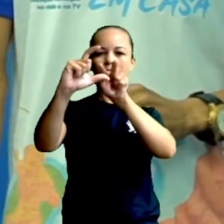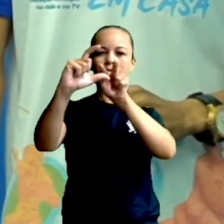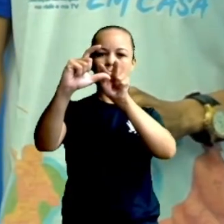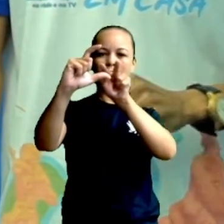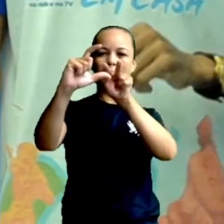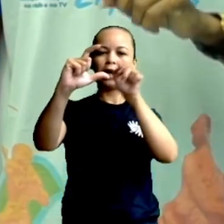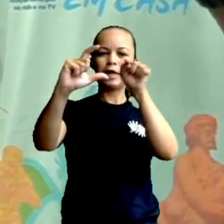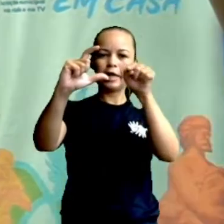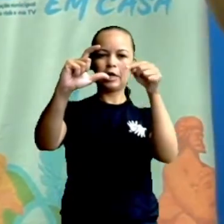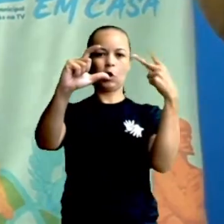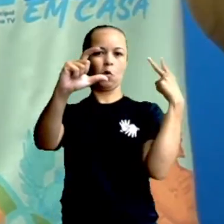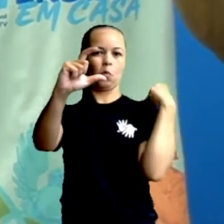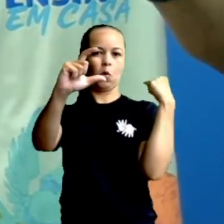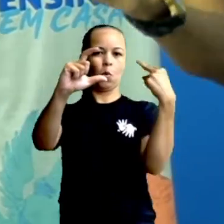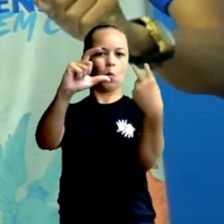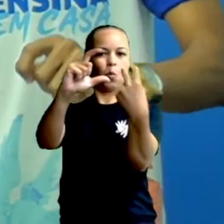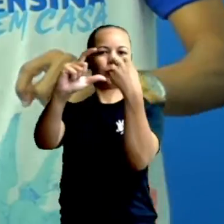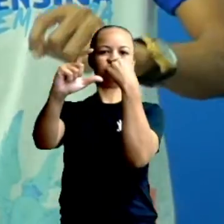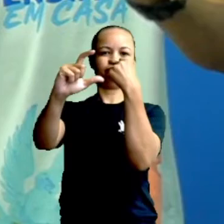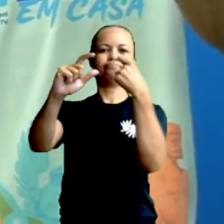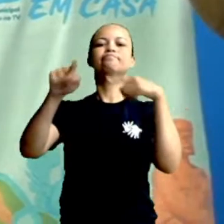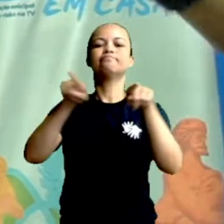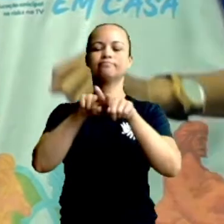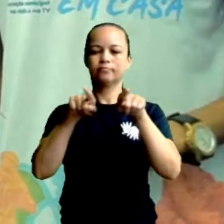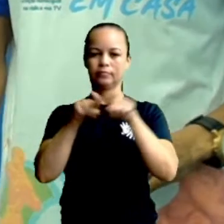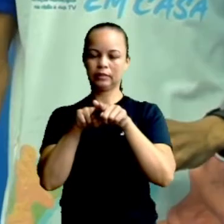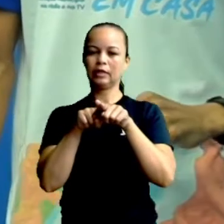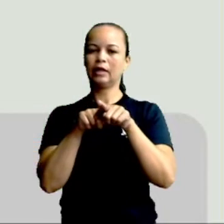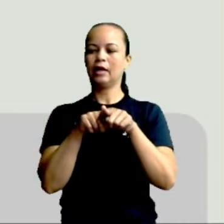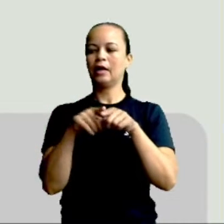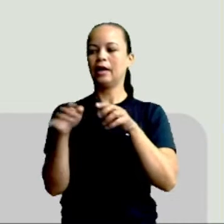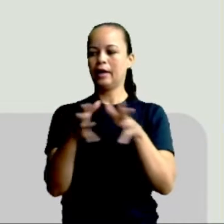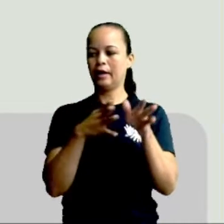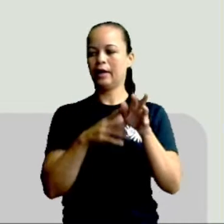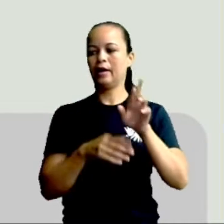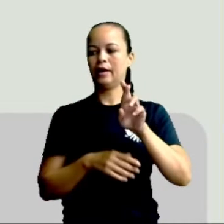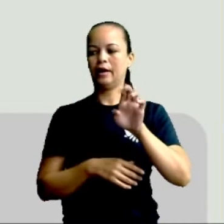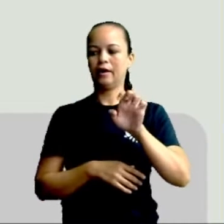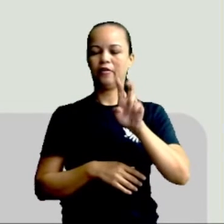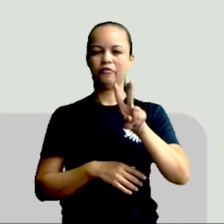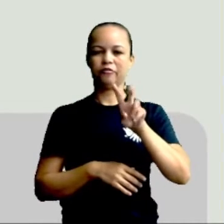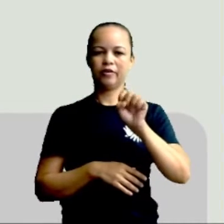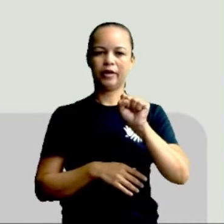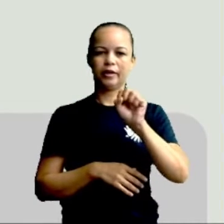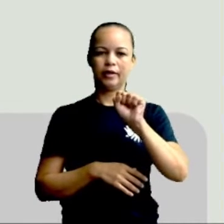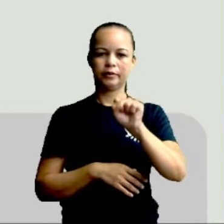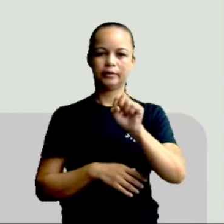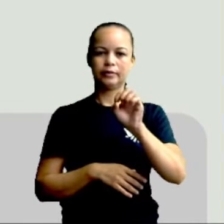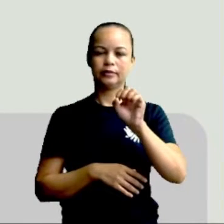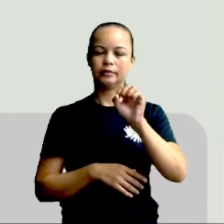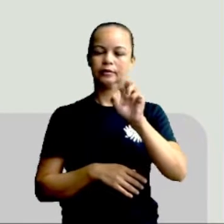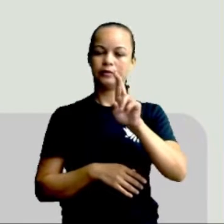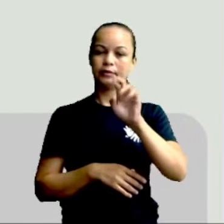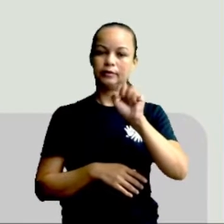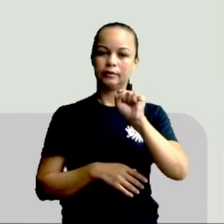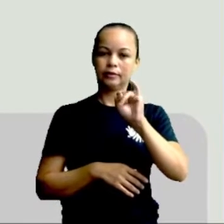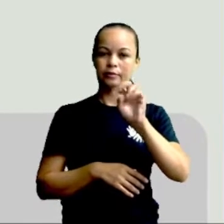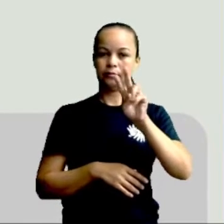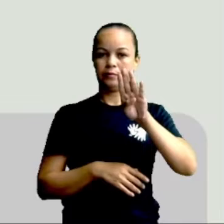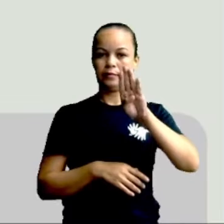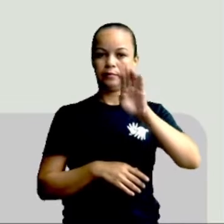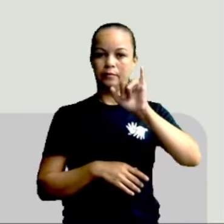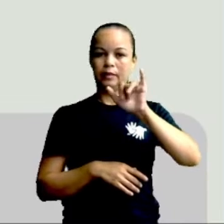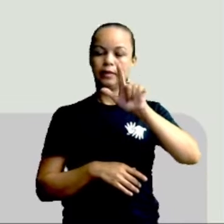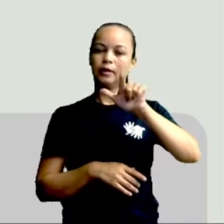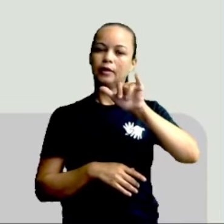enxergando. Esse princípio é chamado de reversibilidade dos raios luminosos. Beleza? Ok? Depois